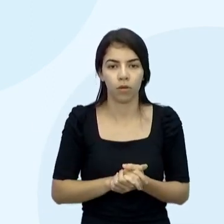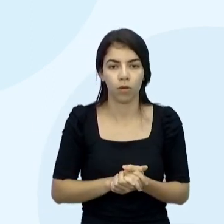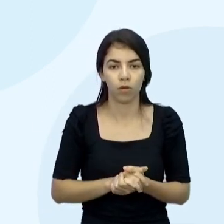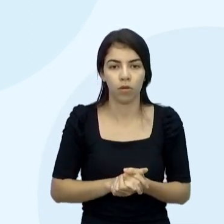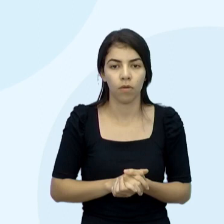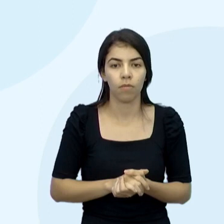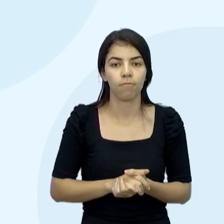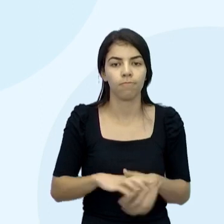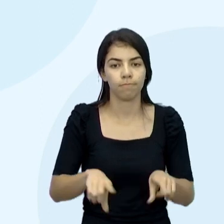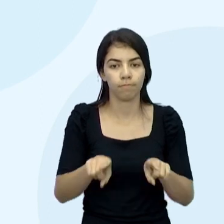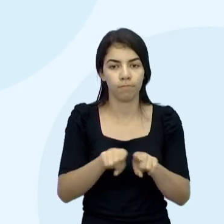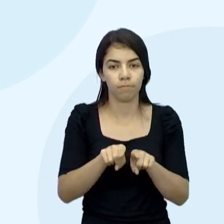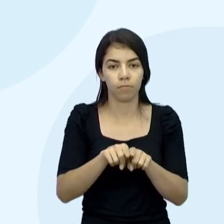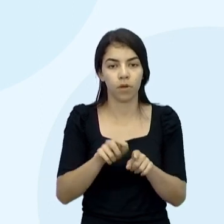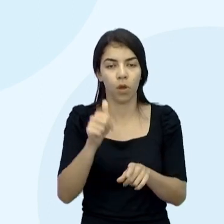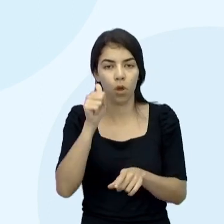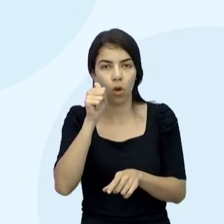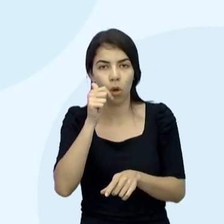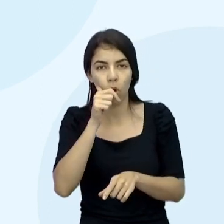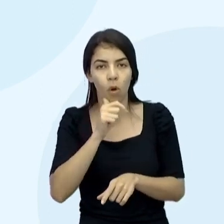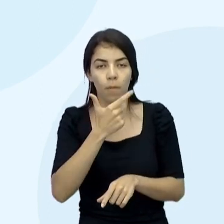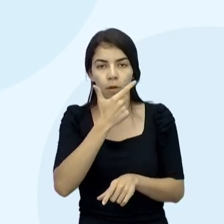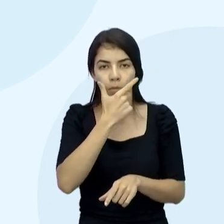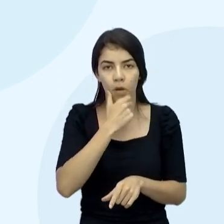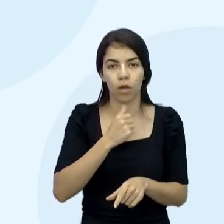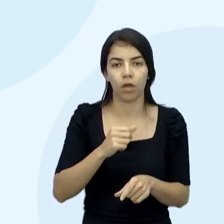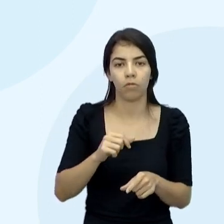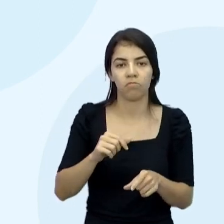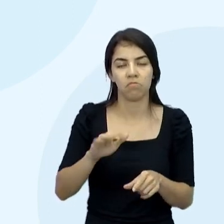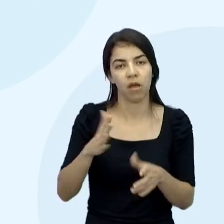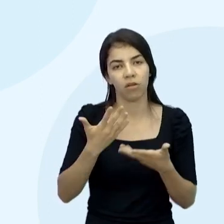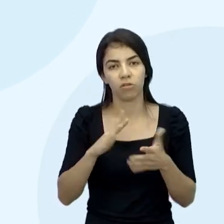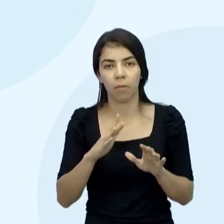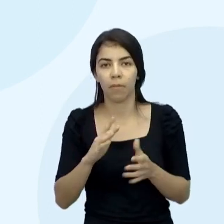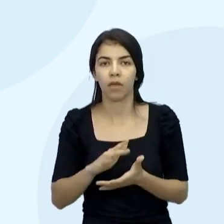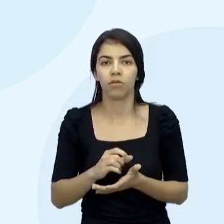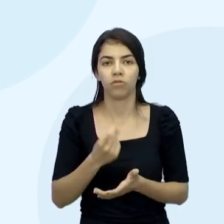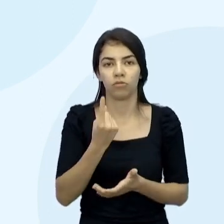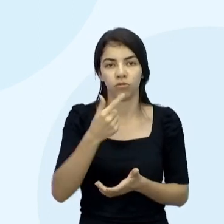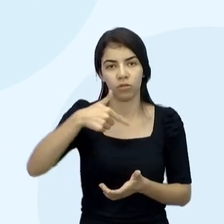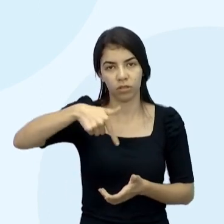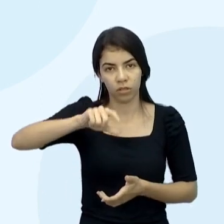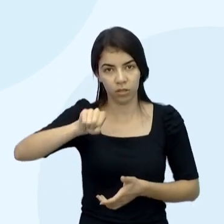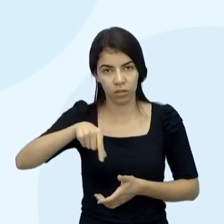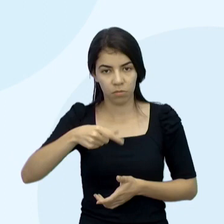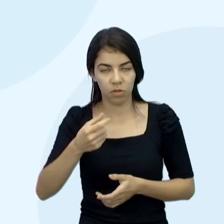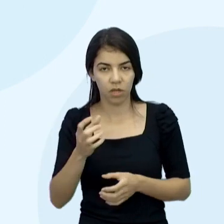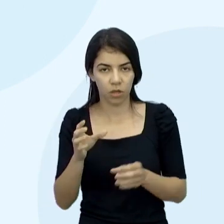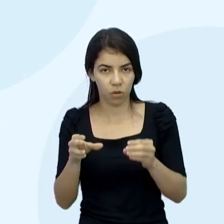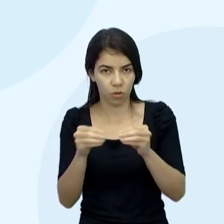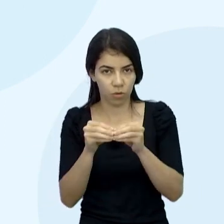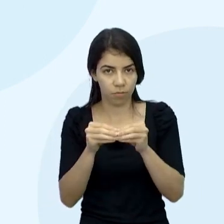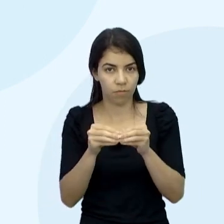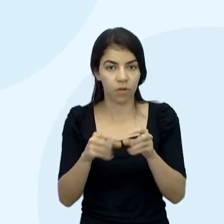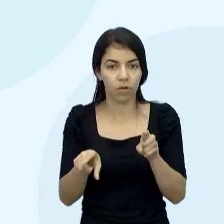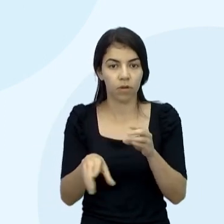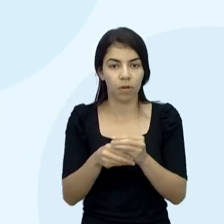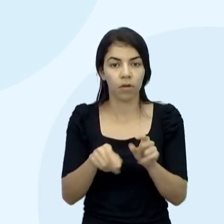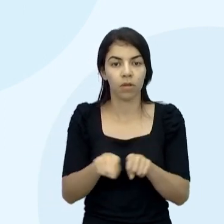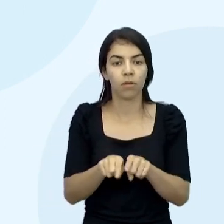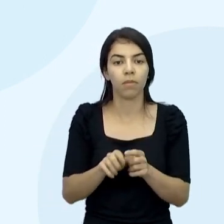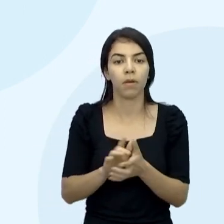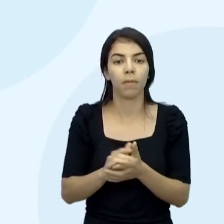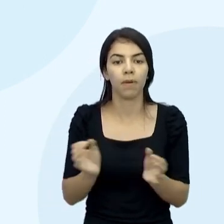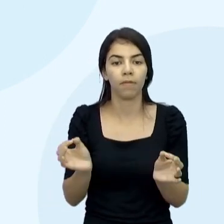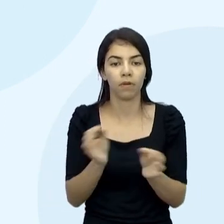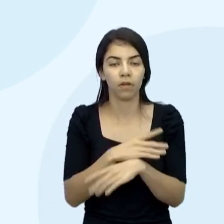37,1% em relação aos homens e as mulheres em torno aí de 17%, arredondando. Para finalizar, né, a